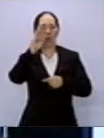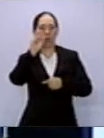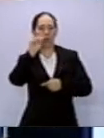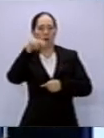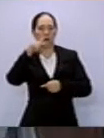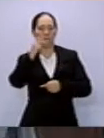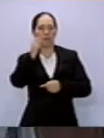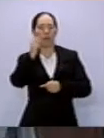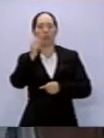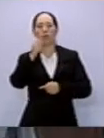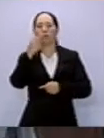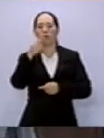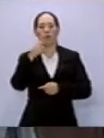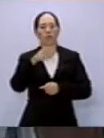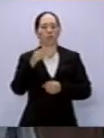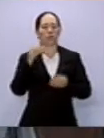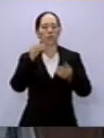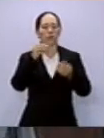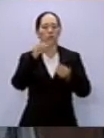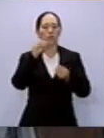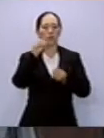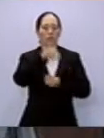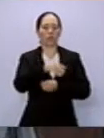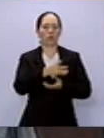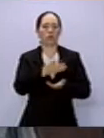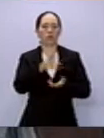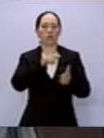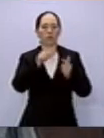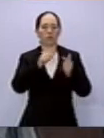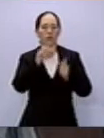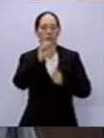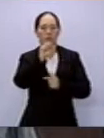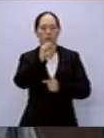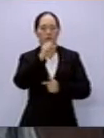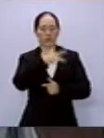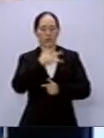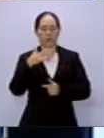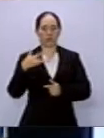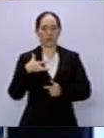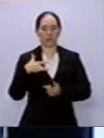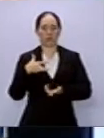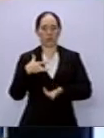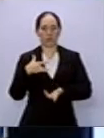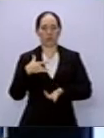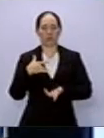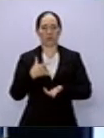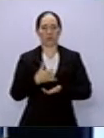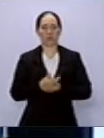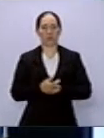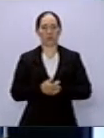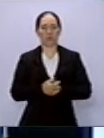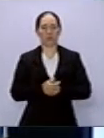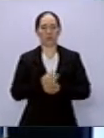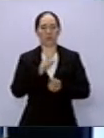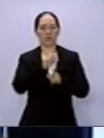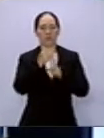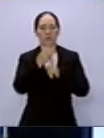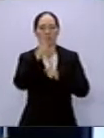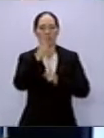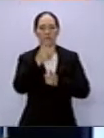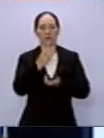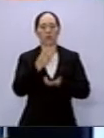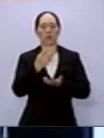uma política pública de saúde e inclusive com um enfrentamento com setores conservadores da sociedade